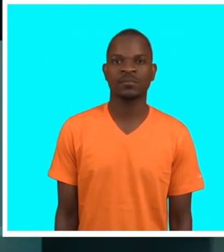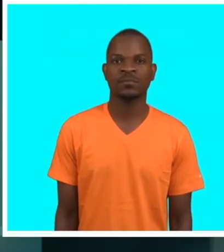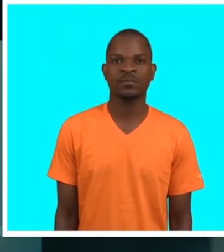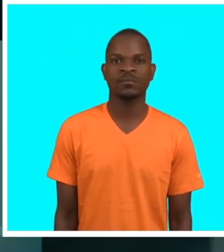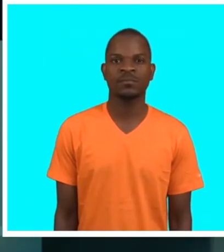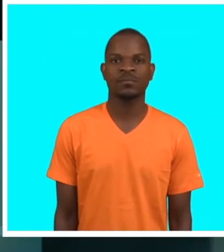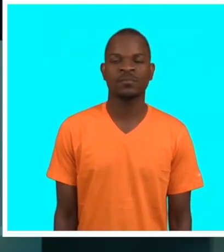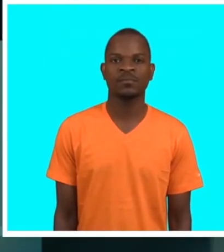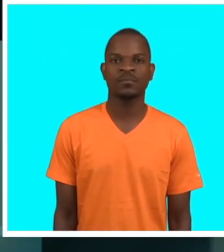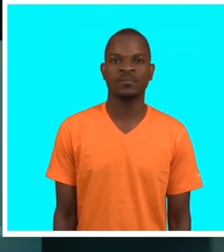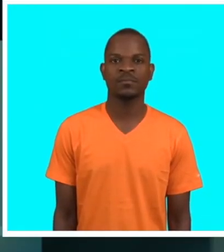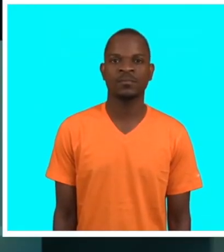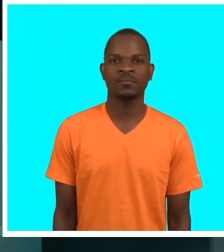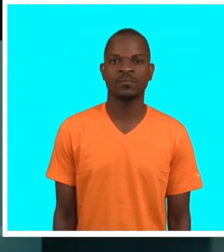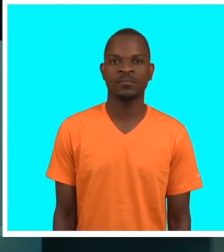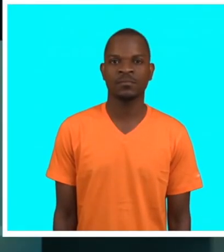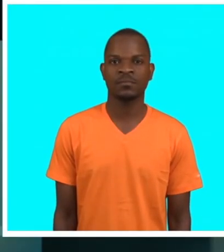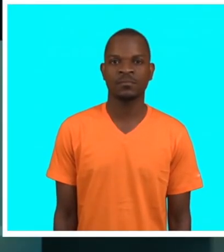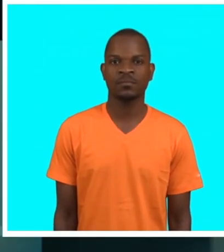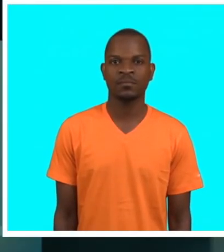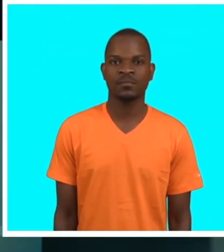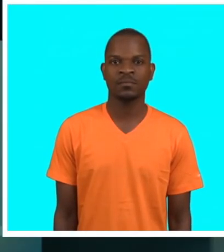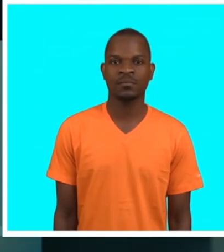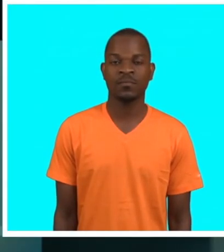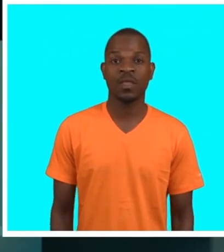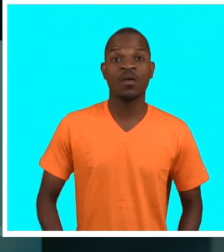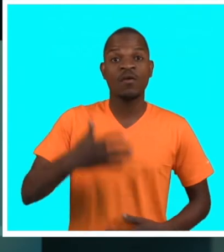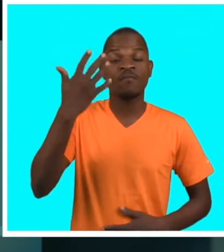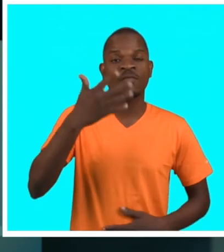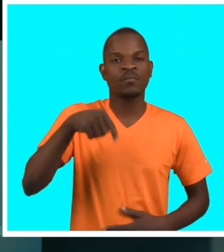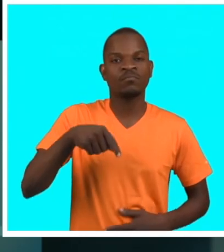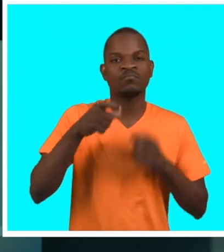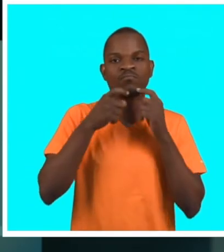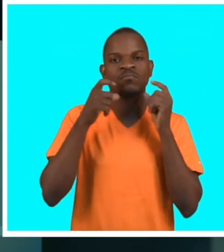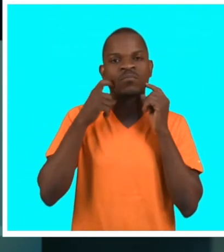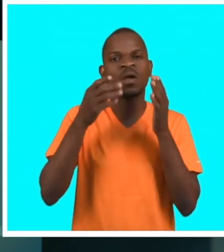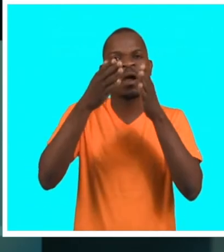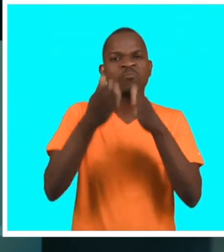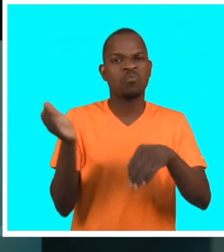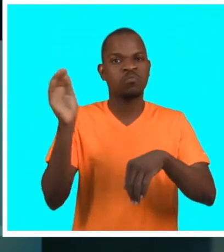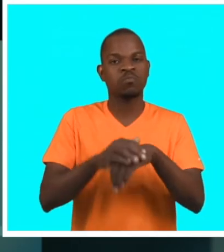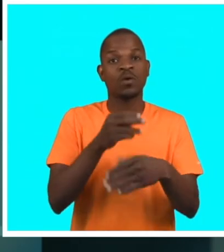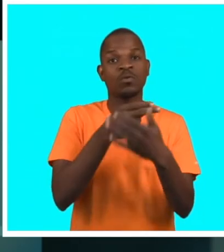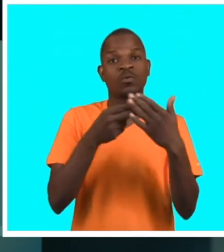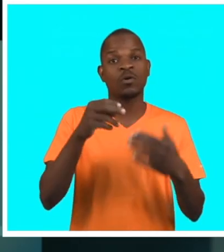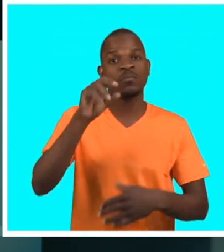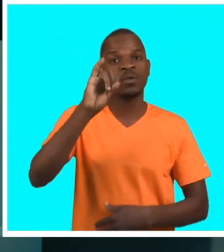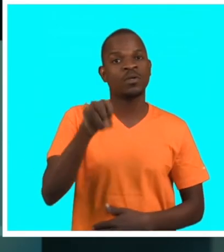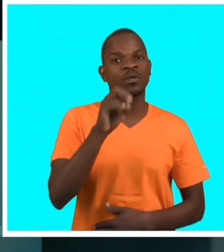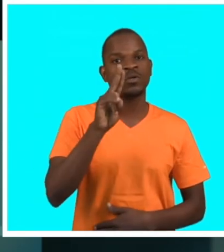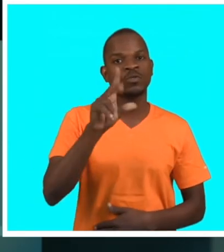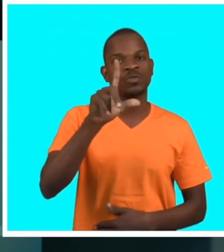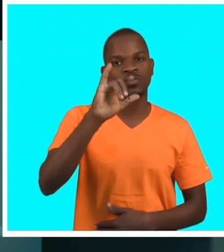moçambicanos do realizador Júlio Silva são distinguidos no Festival do Cinema realizado no Brasil. Trata-se do